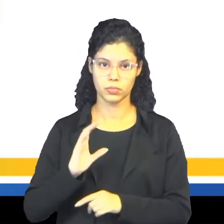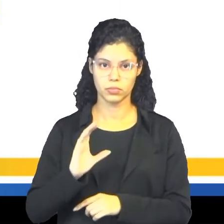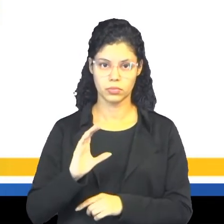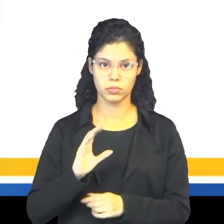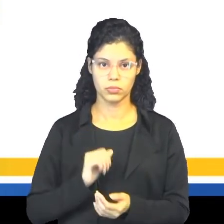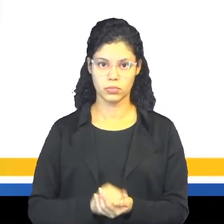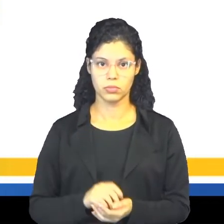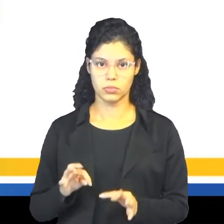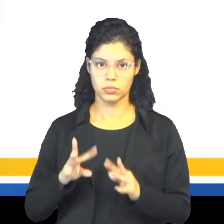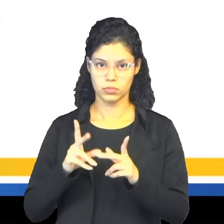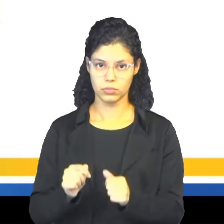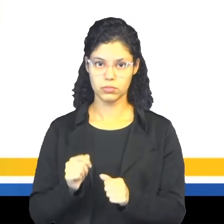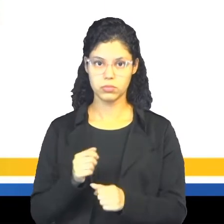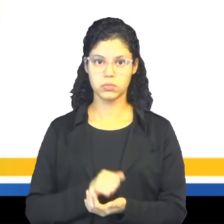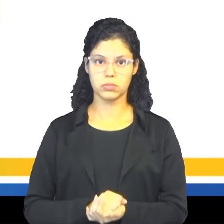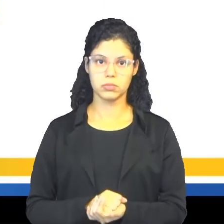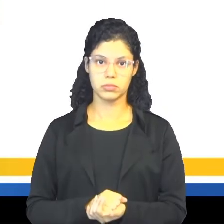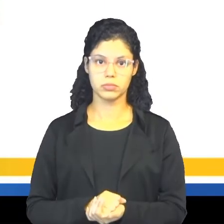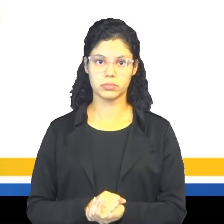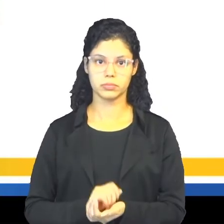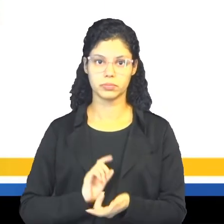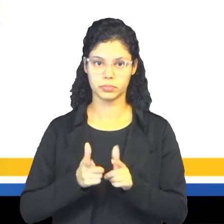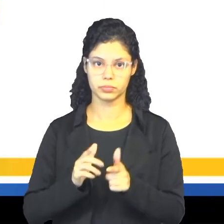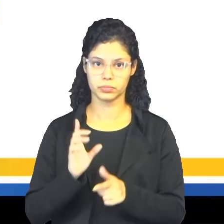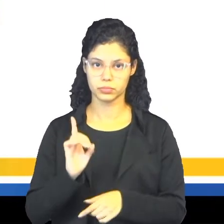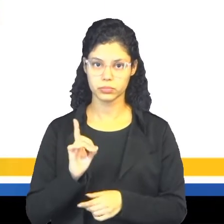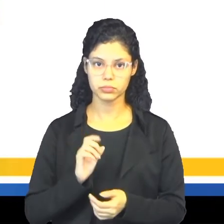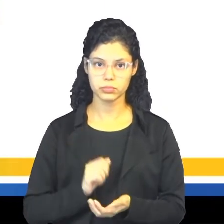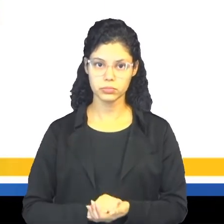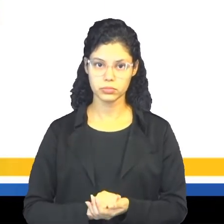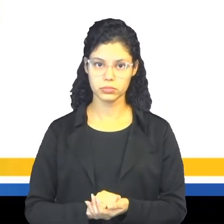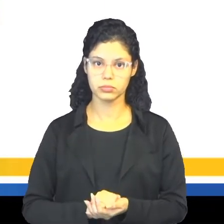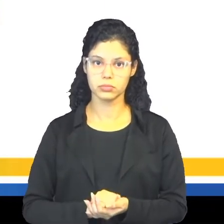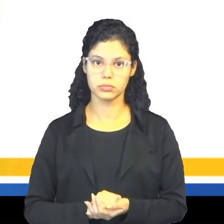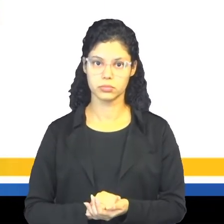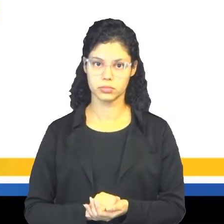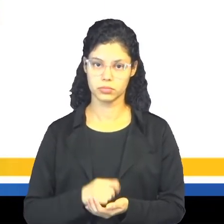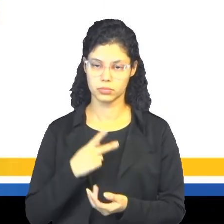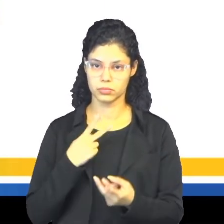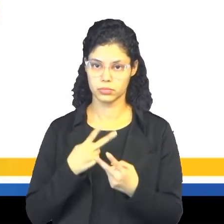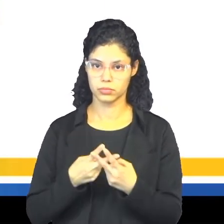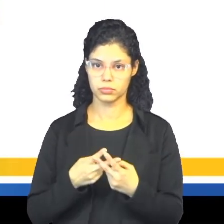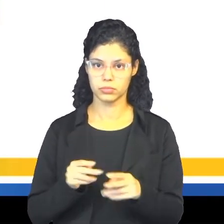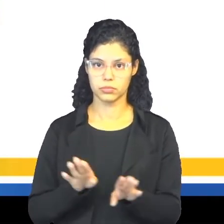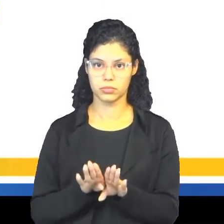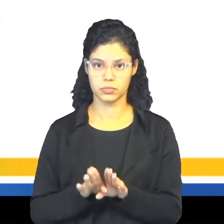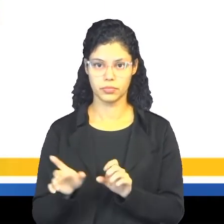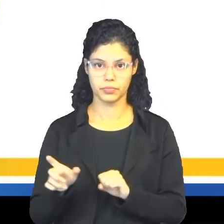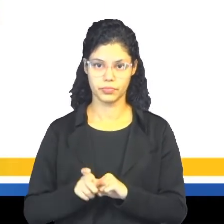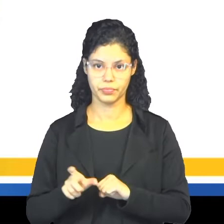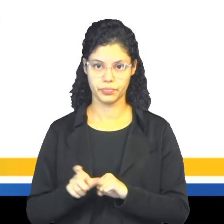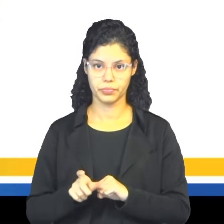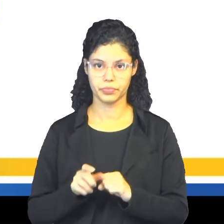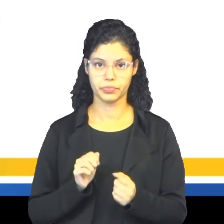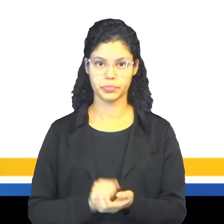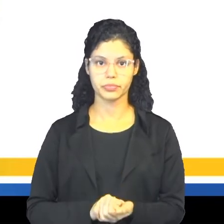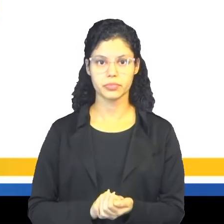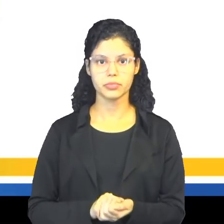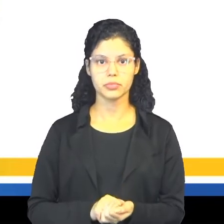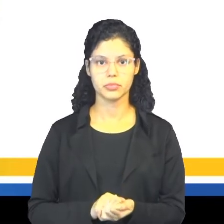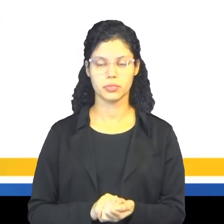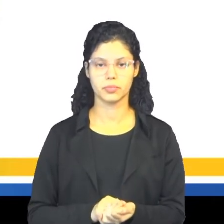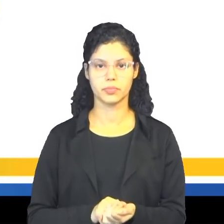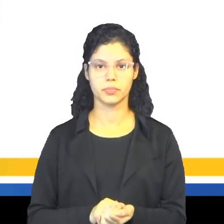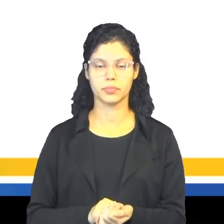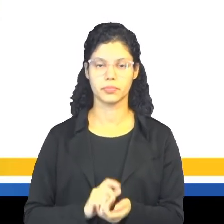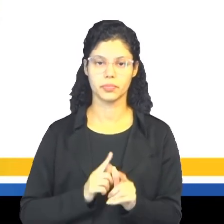C todos são adjetivos e na letra D também preso é um substantivo então por isso que é